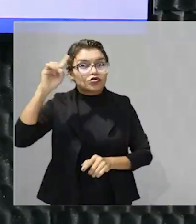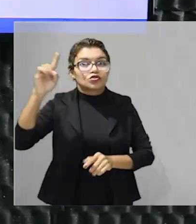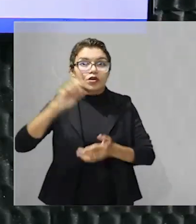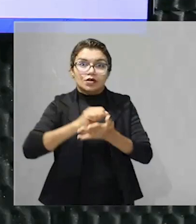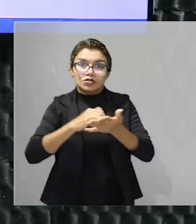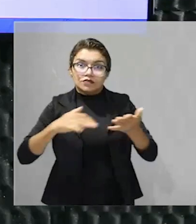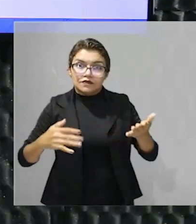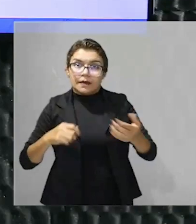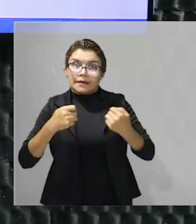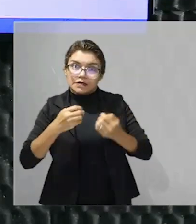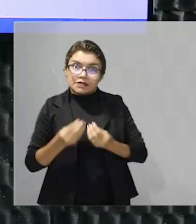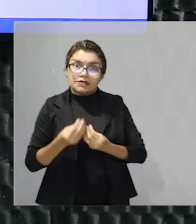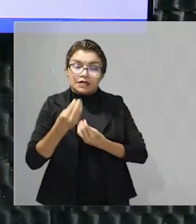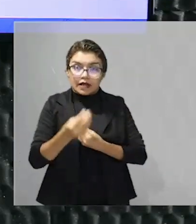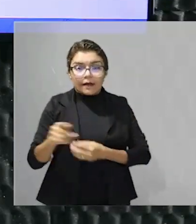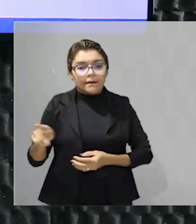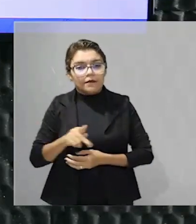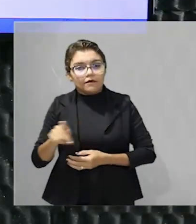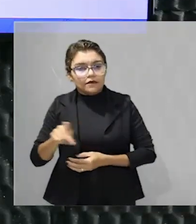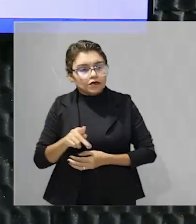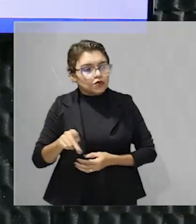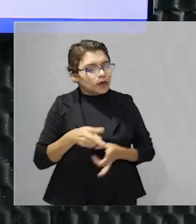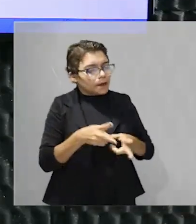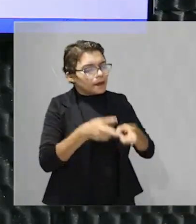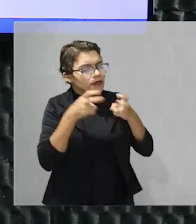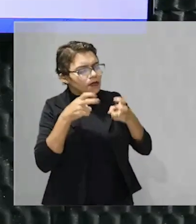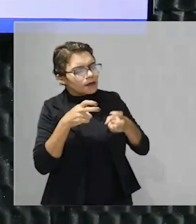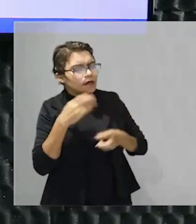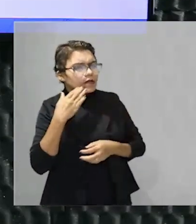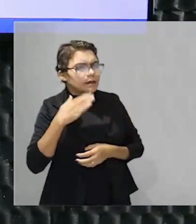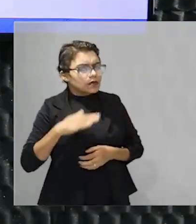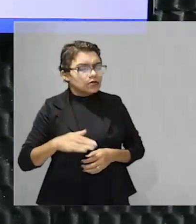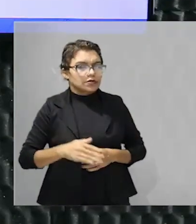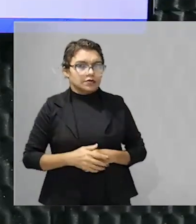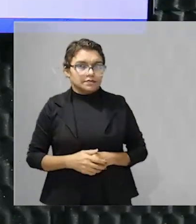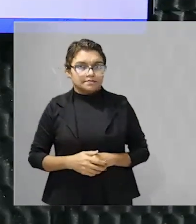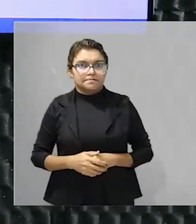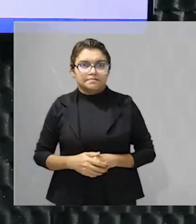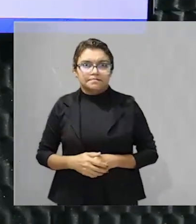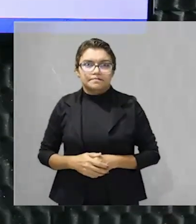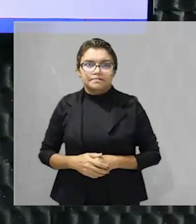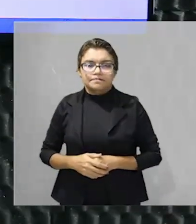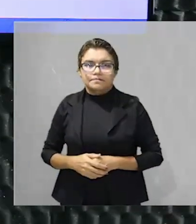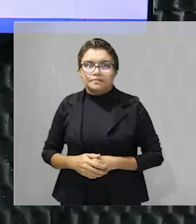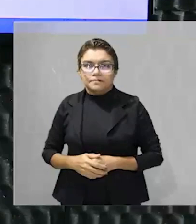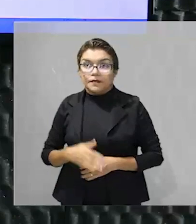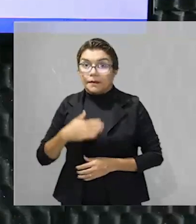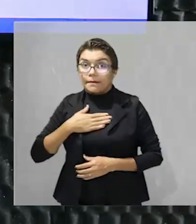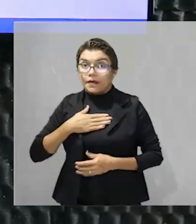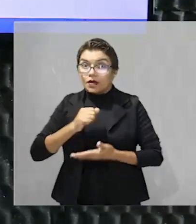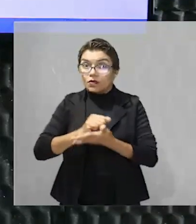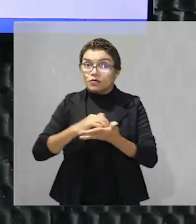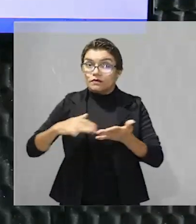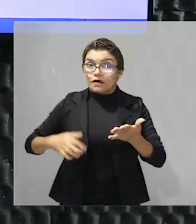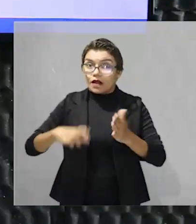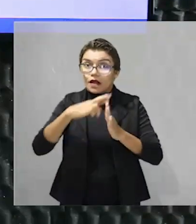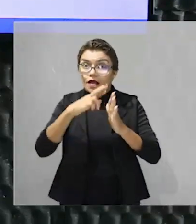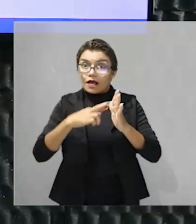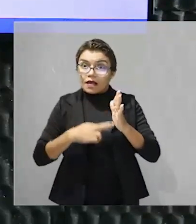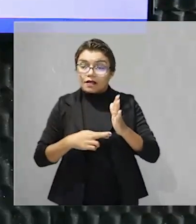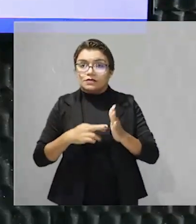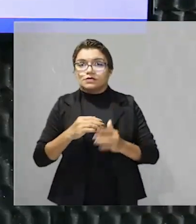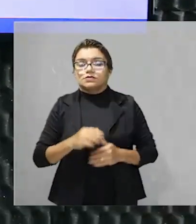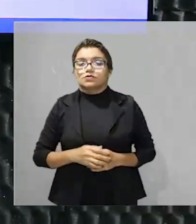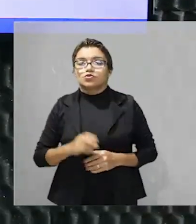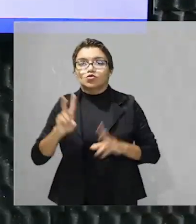ouvindo a argumentação da menina. O que a menina está dizendo? My report, quer dizer, o meu trabalho, o meu relatório,